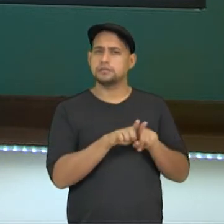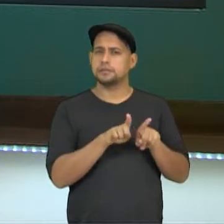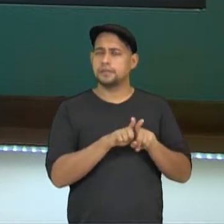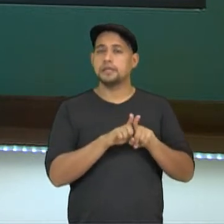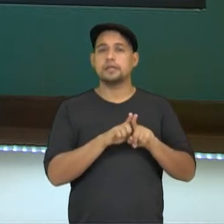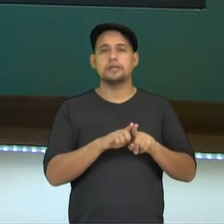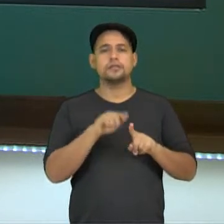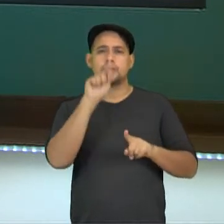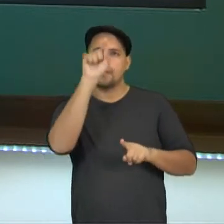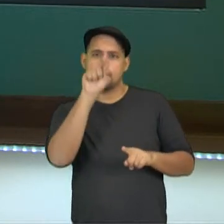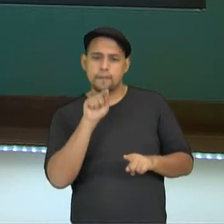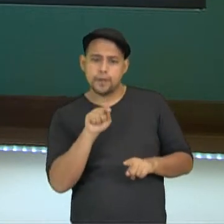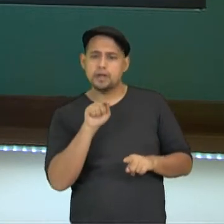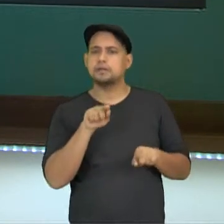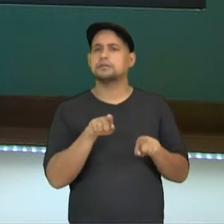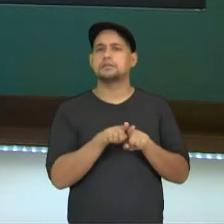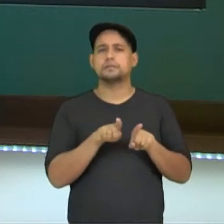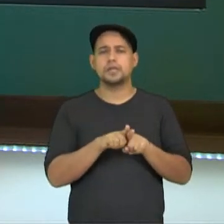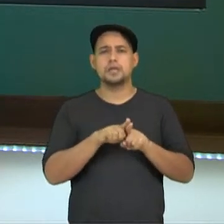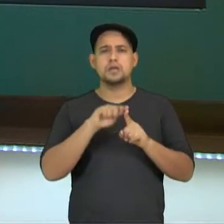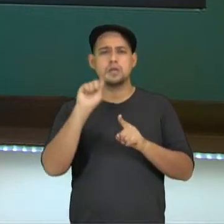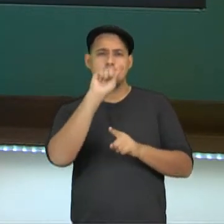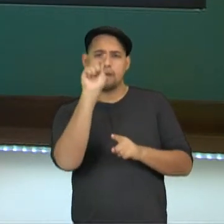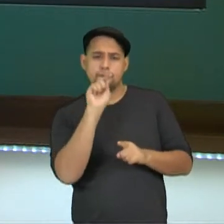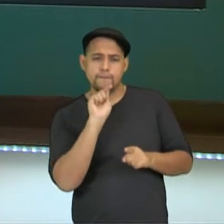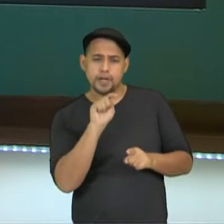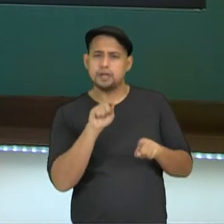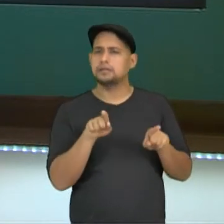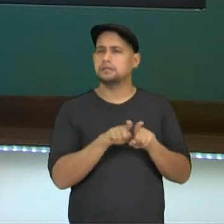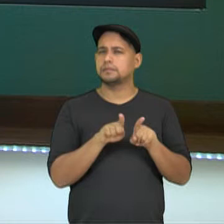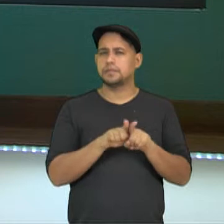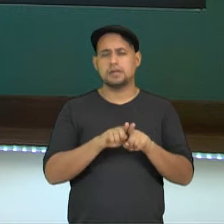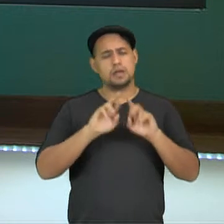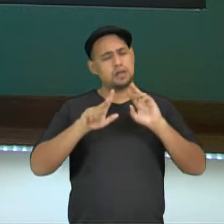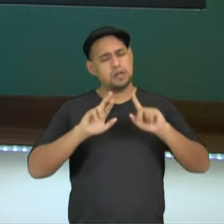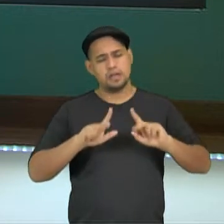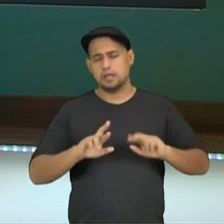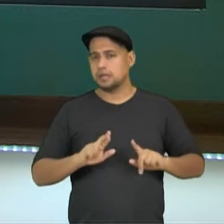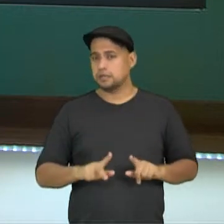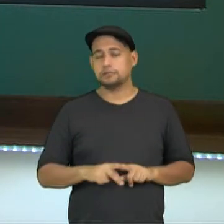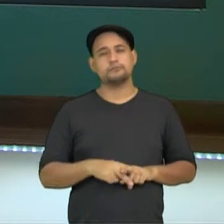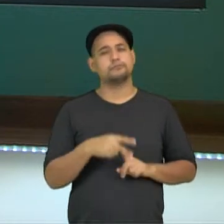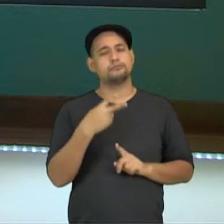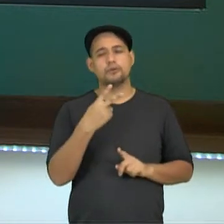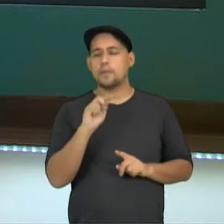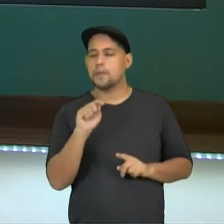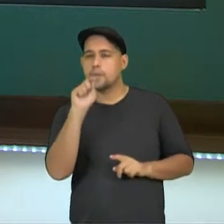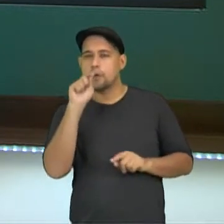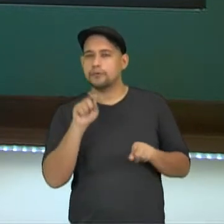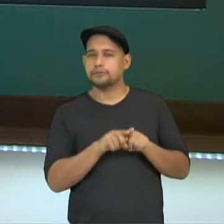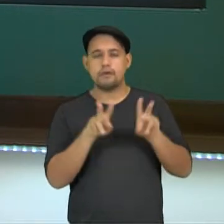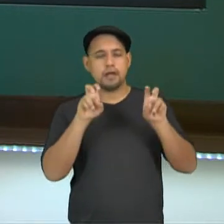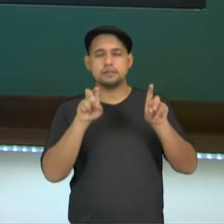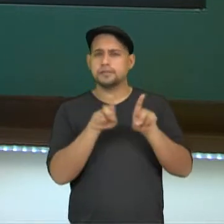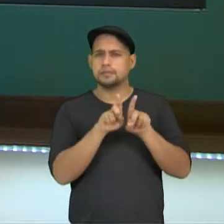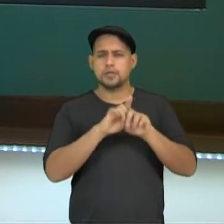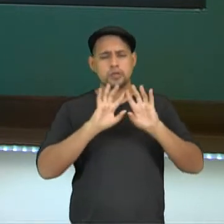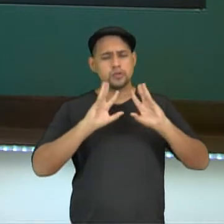ponto de exclamação, do ponto de interrogação, reticências, dois pontos, aspas,